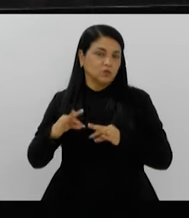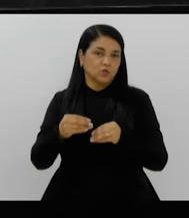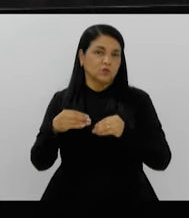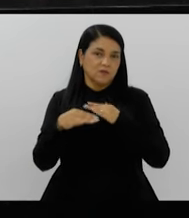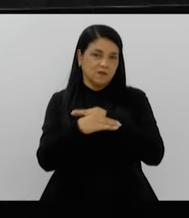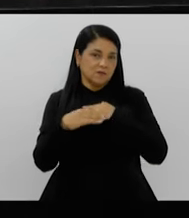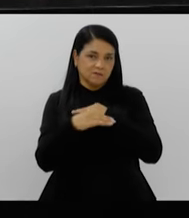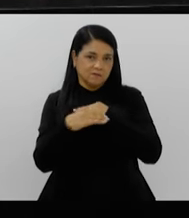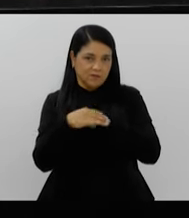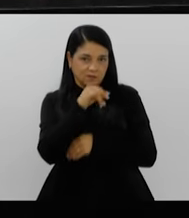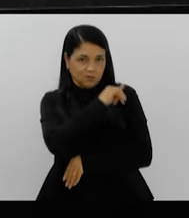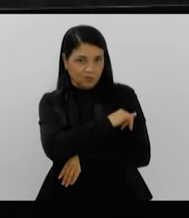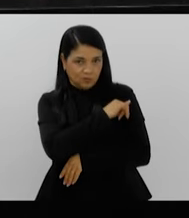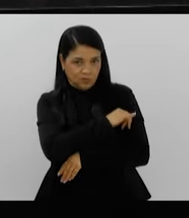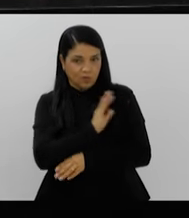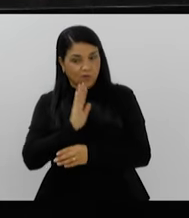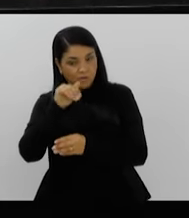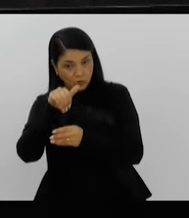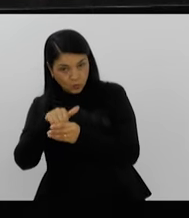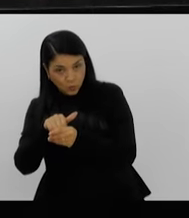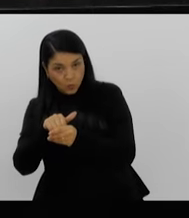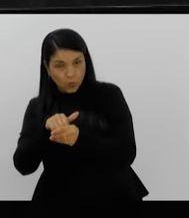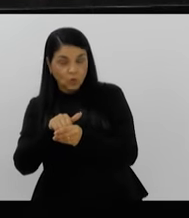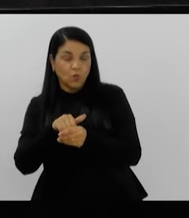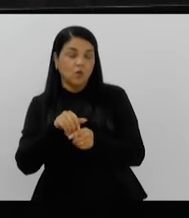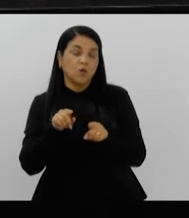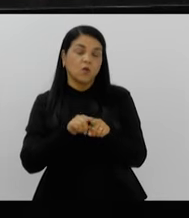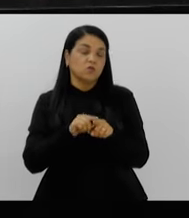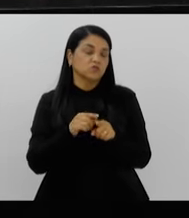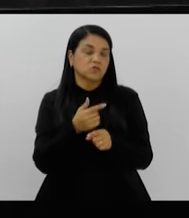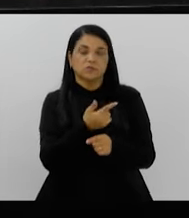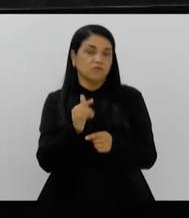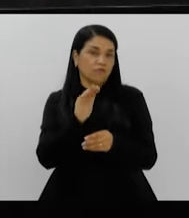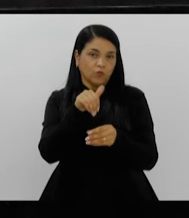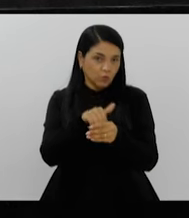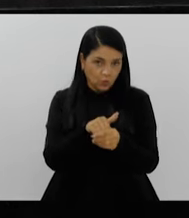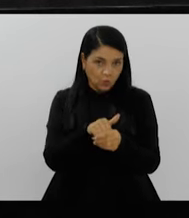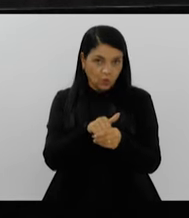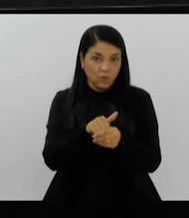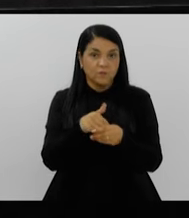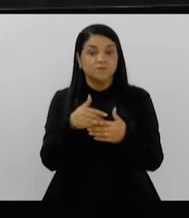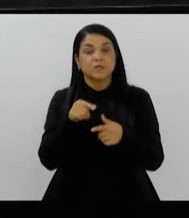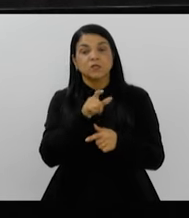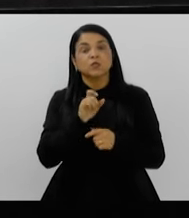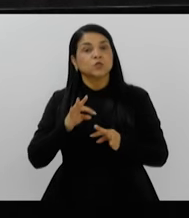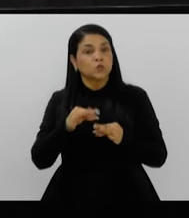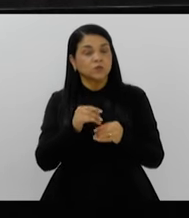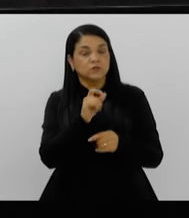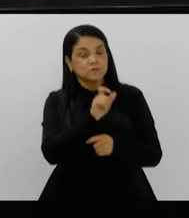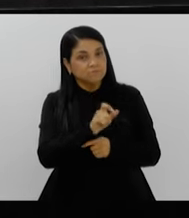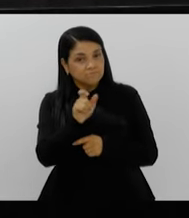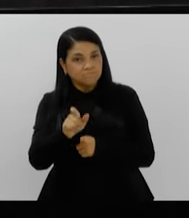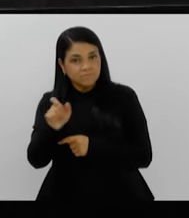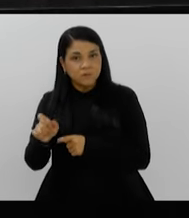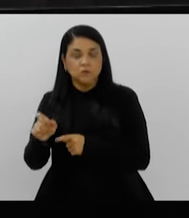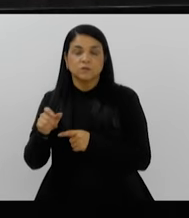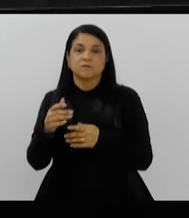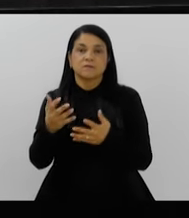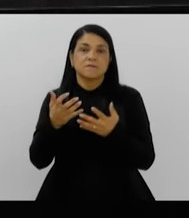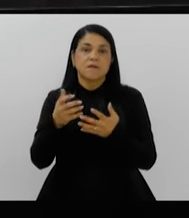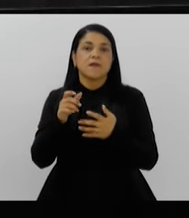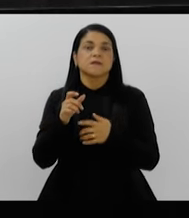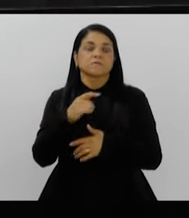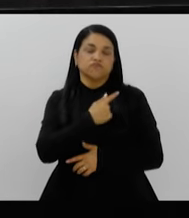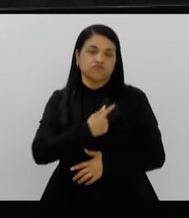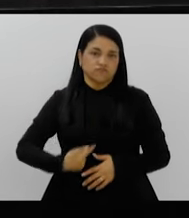que votaram e dos que não votaram. E todos esperam dele uma boa gestão. E é